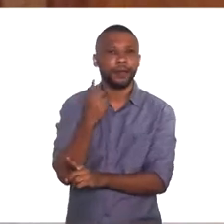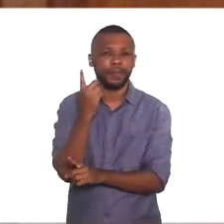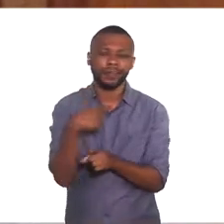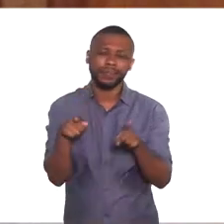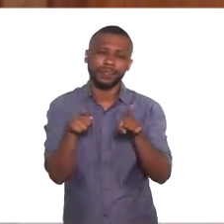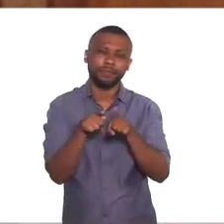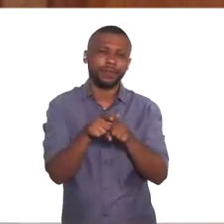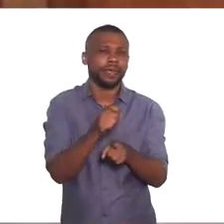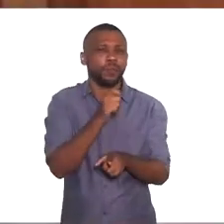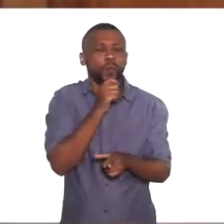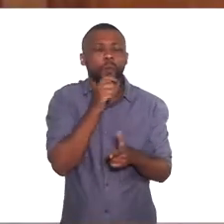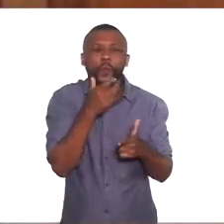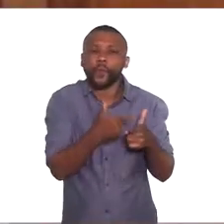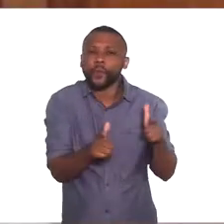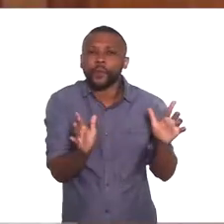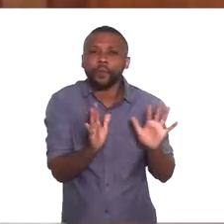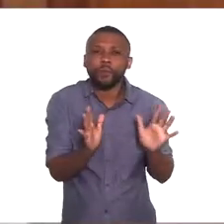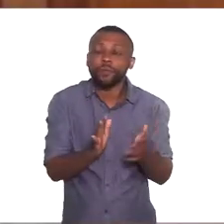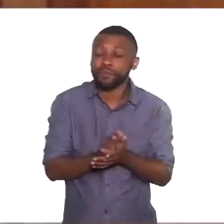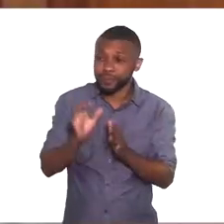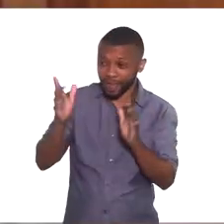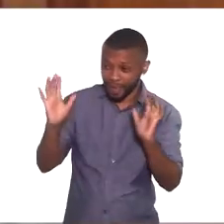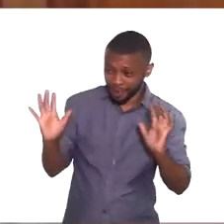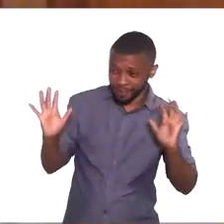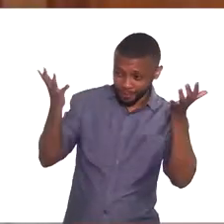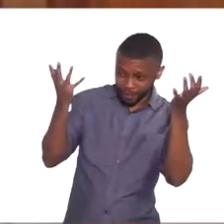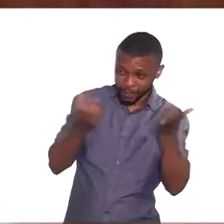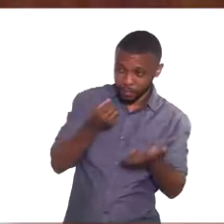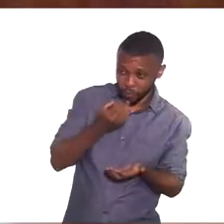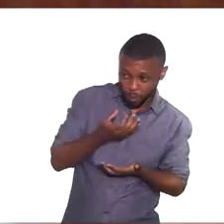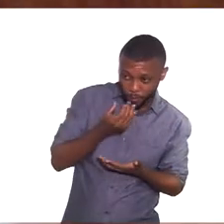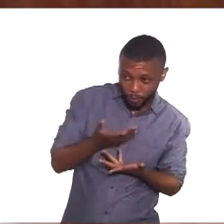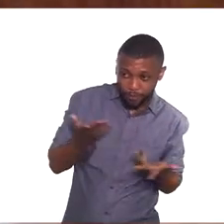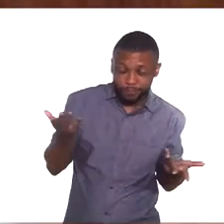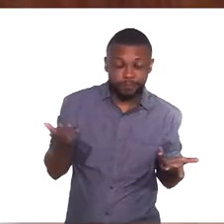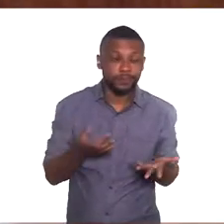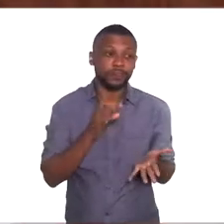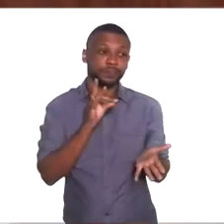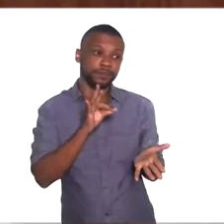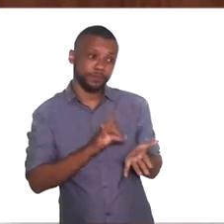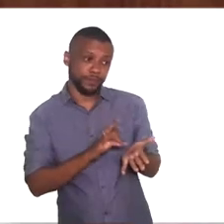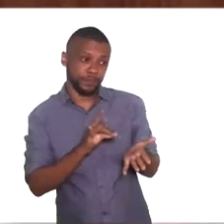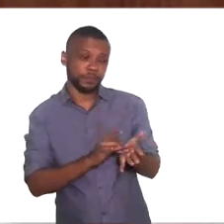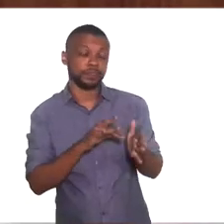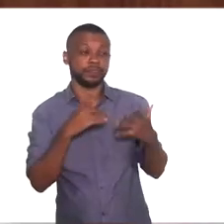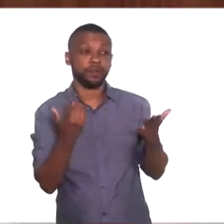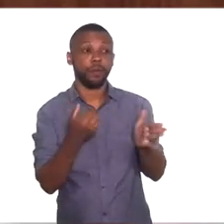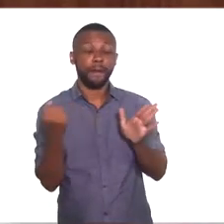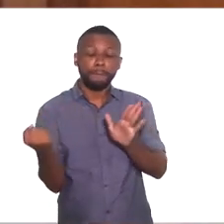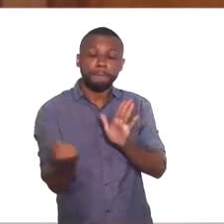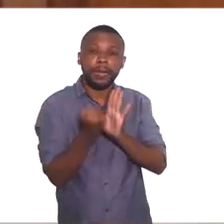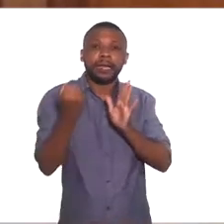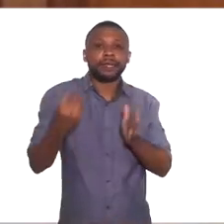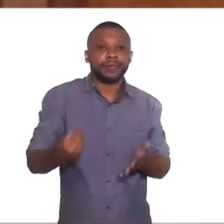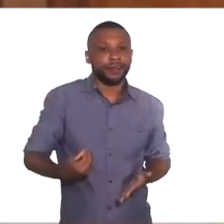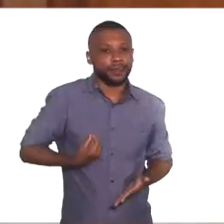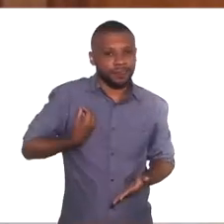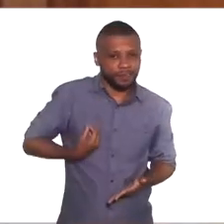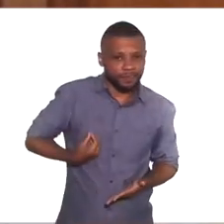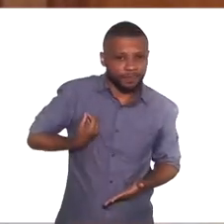carimbaram não é que eu vou para isso tá bem aqui também não há nenhum problema eu sei é uma festa quer dá saudades